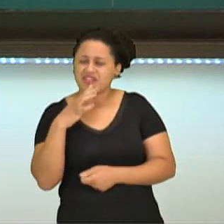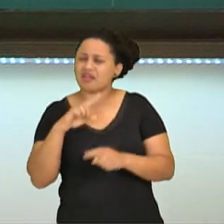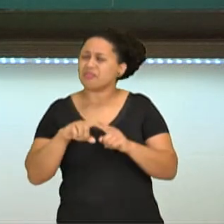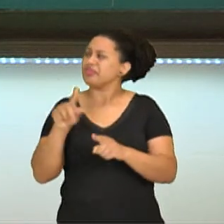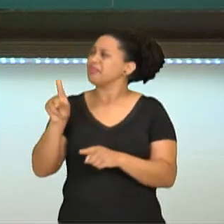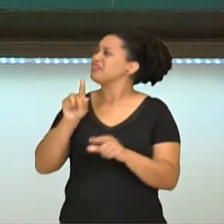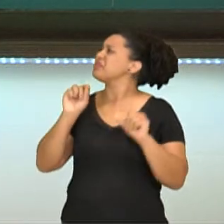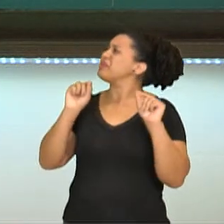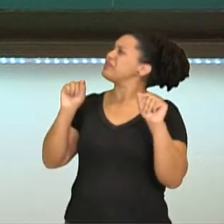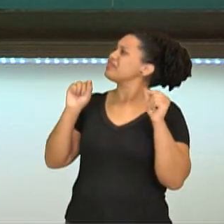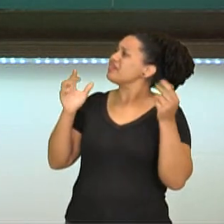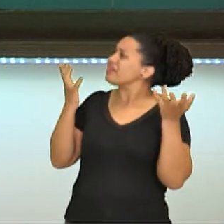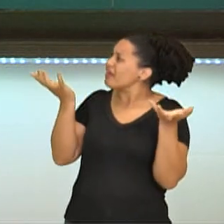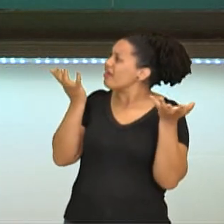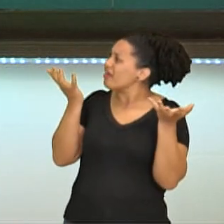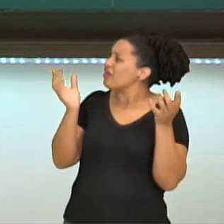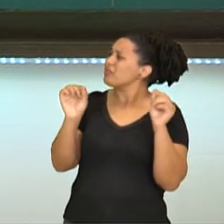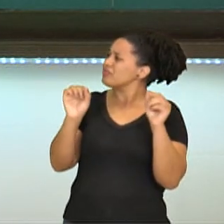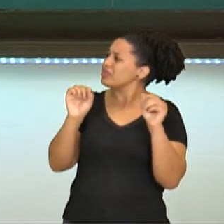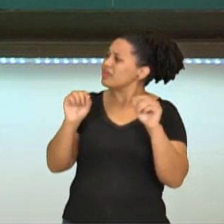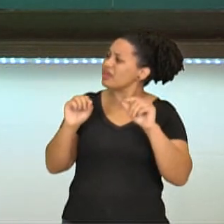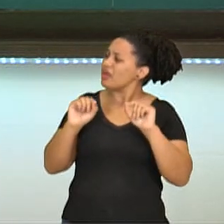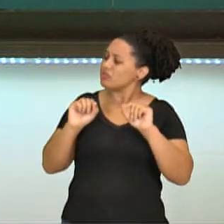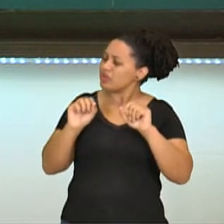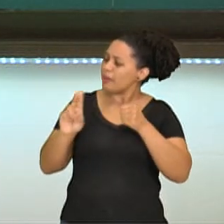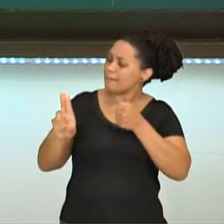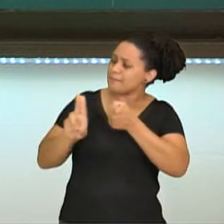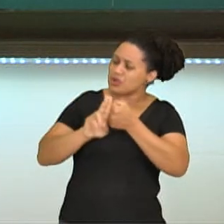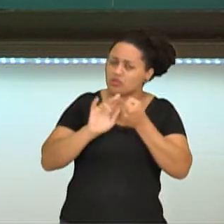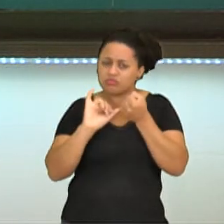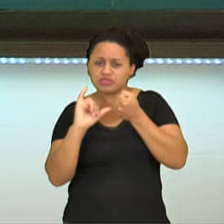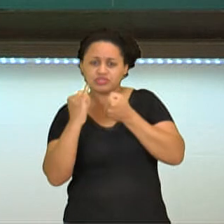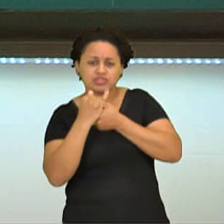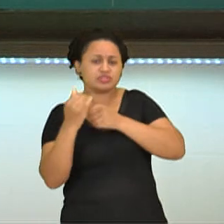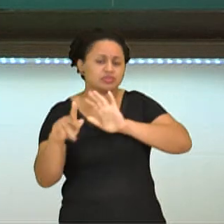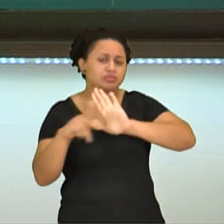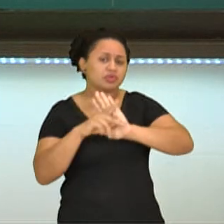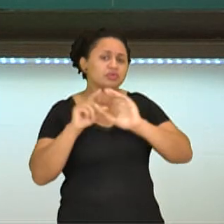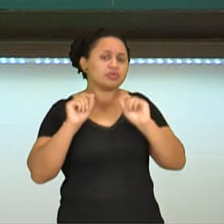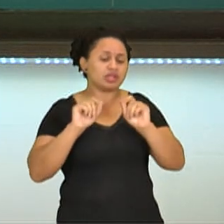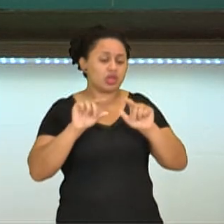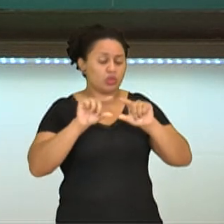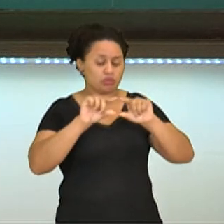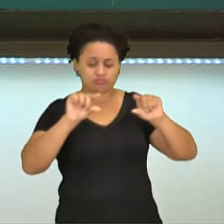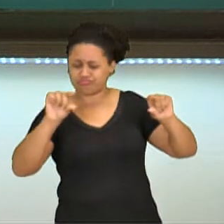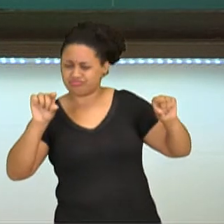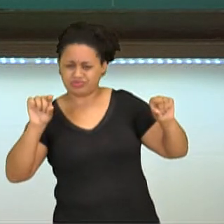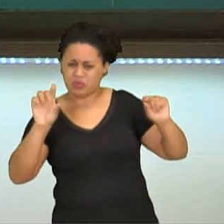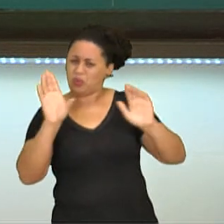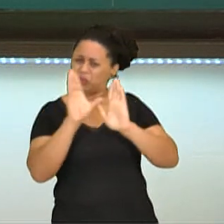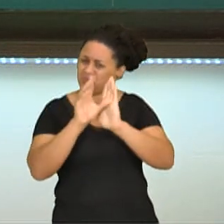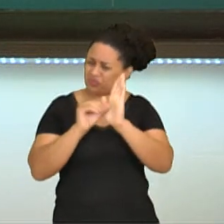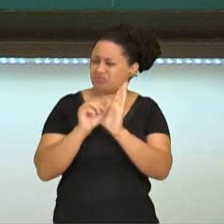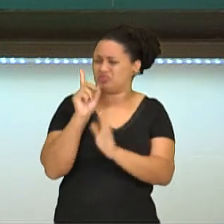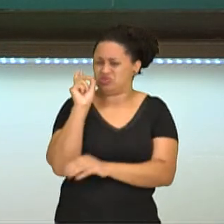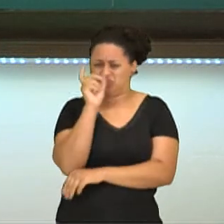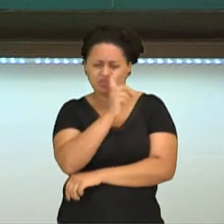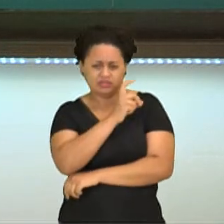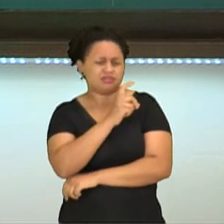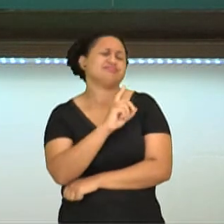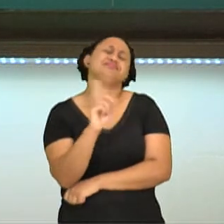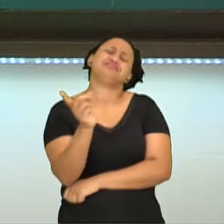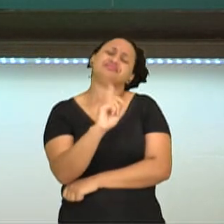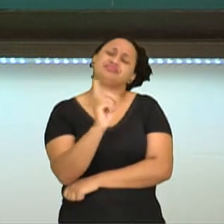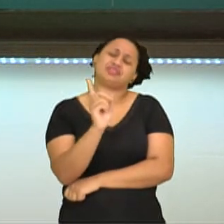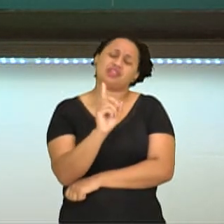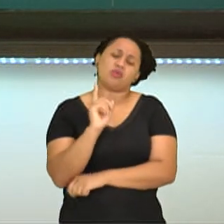é isso? Pronomes adjetivos possessivos? Se o nome já é grande, o conteúdo deve ser difícil? É nada,